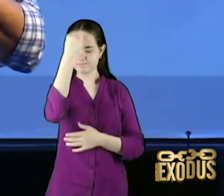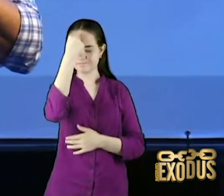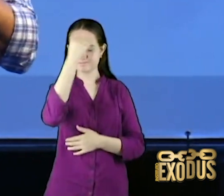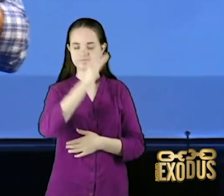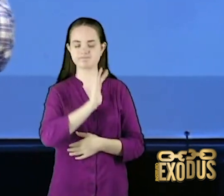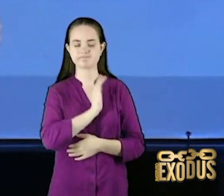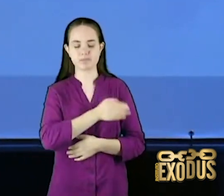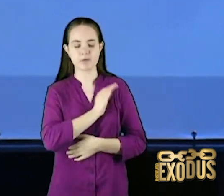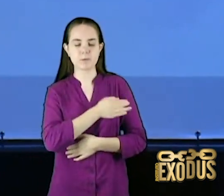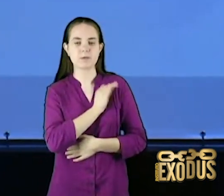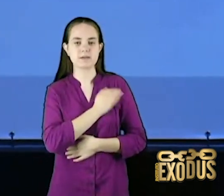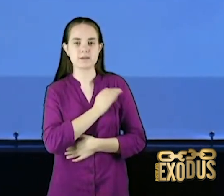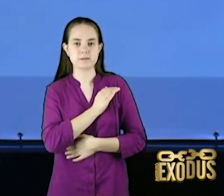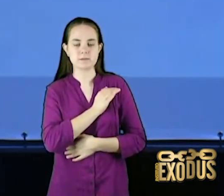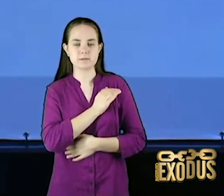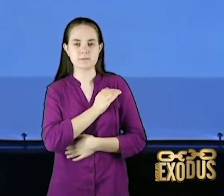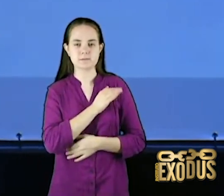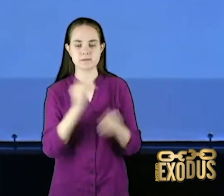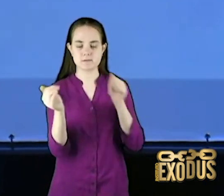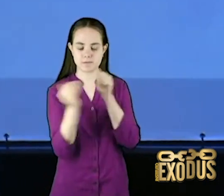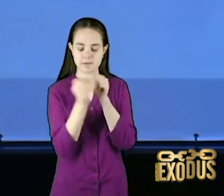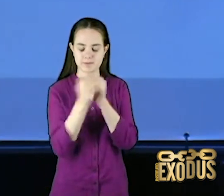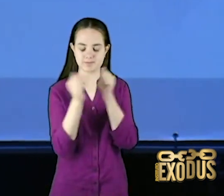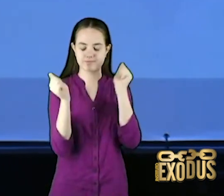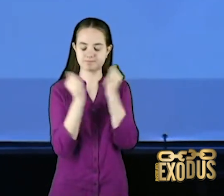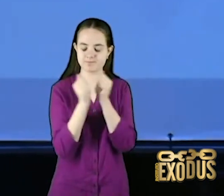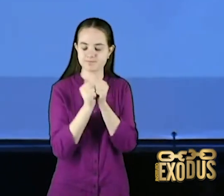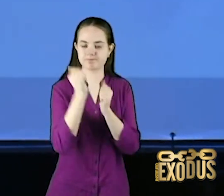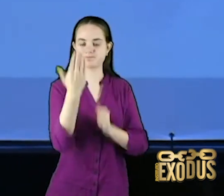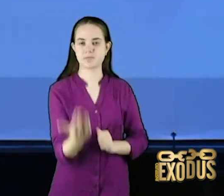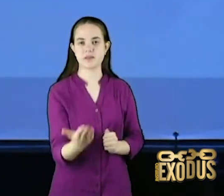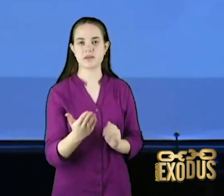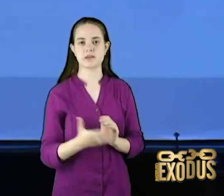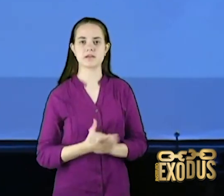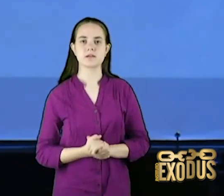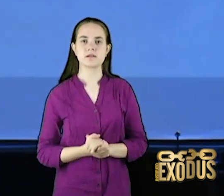agora. Eu vou orar por você.